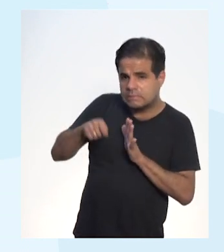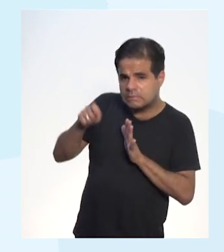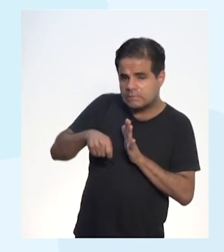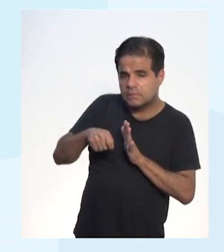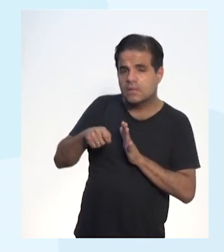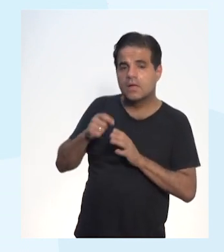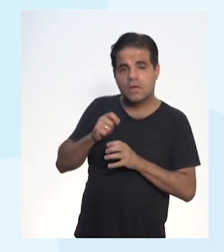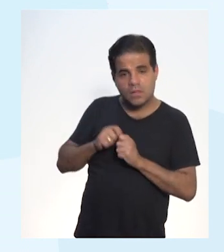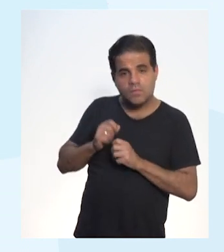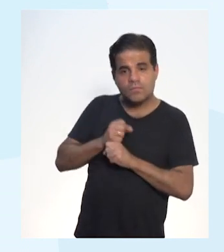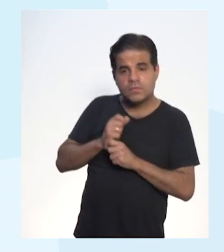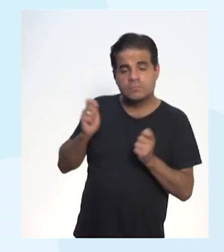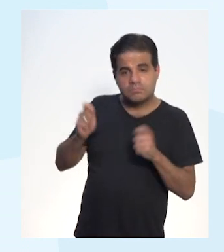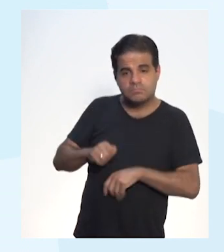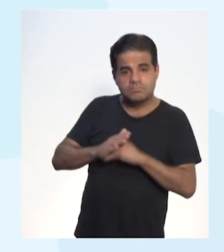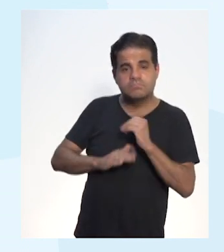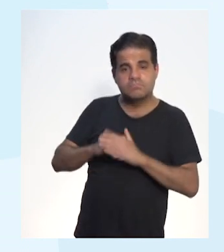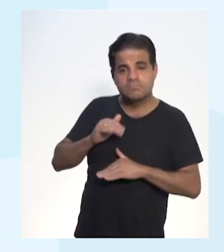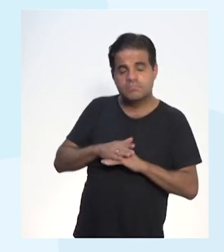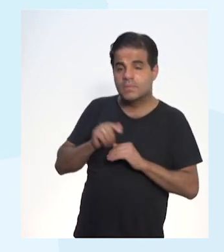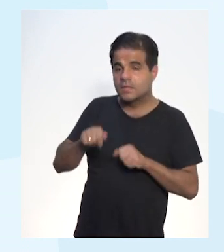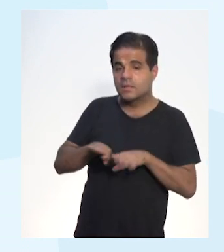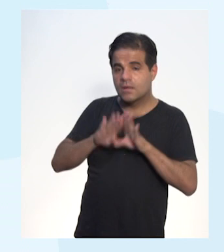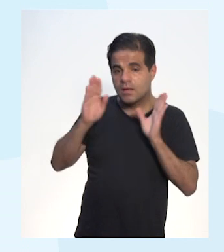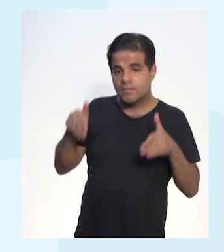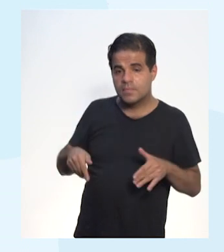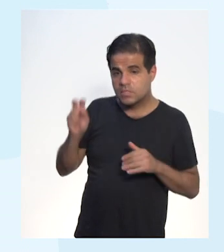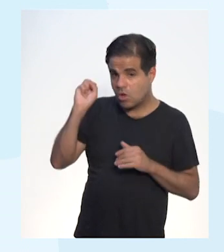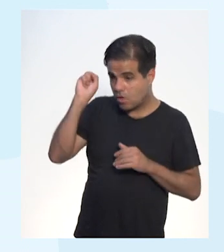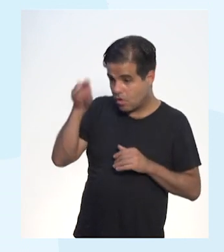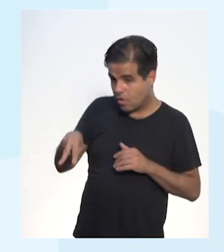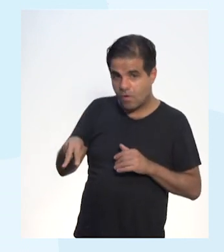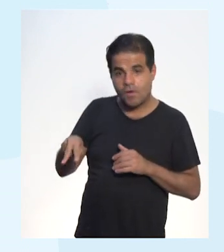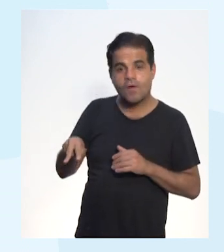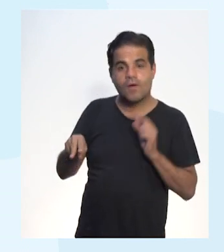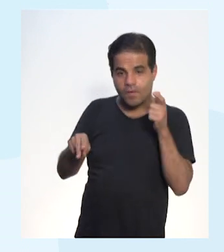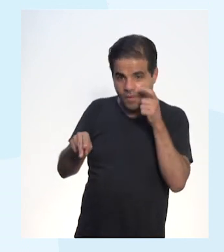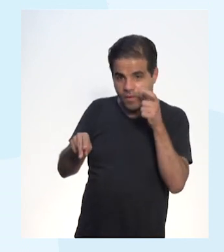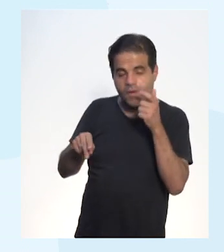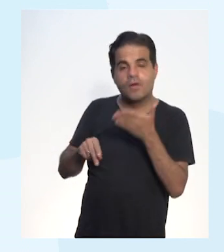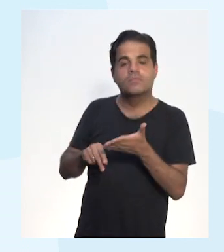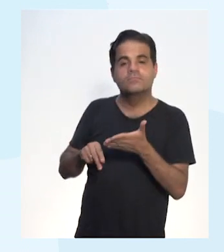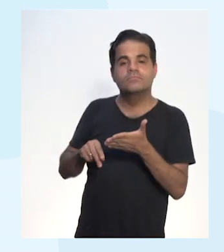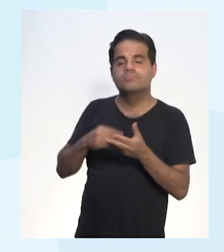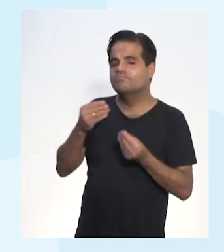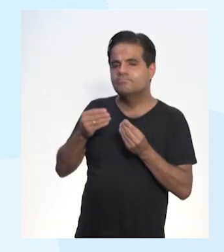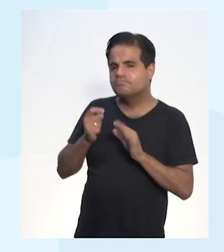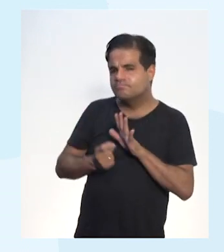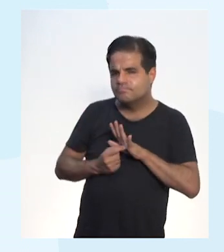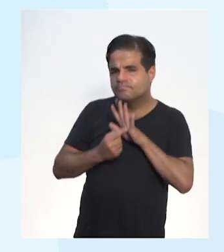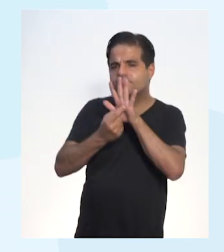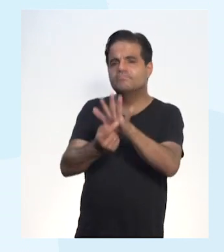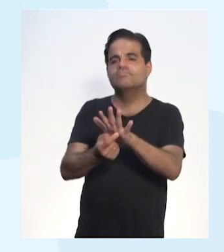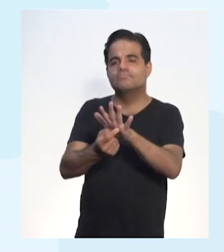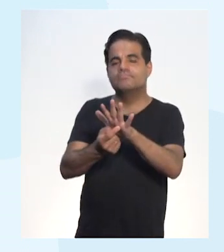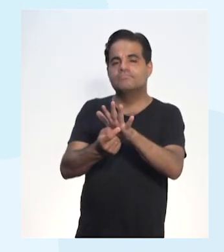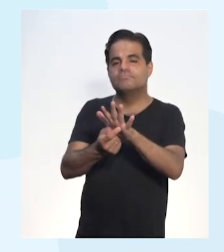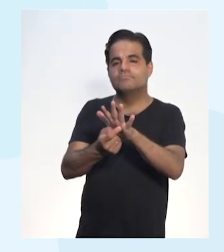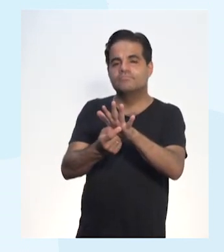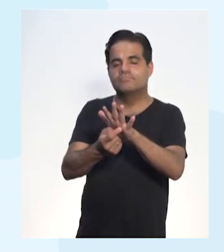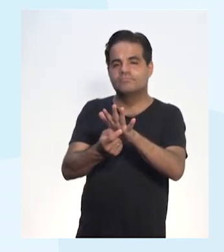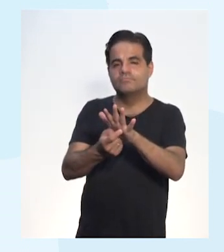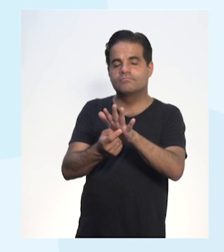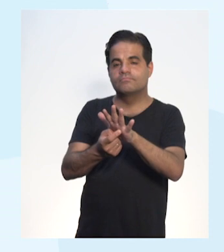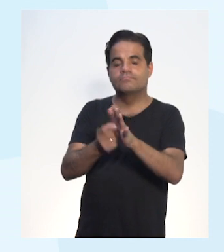aí, eu fiz essa condição aqui na prática, aqui na nossa mesa. Olhem aí, ó. Olha, vamos ver se ele vai aparecer. Confirmar aí com